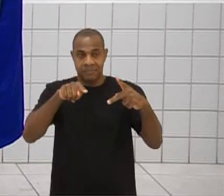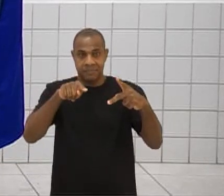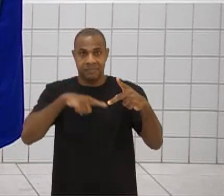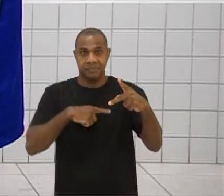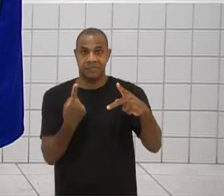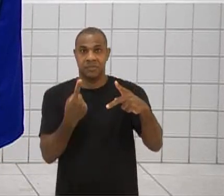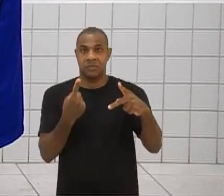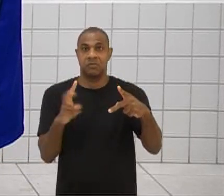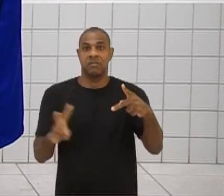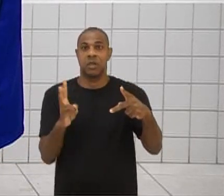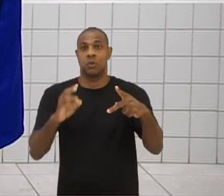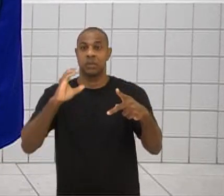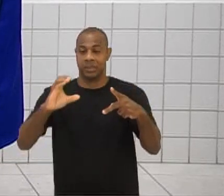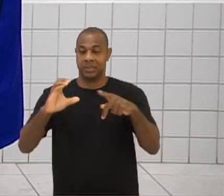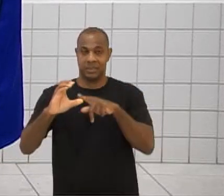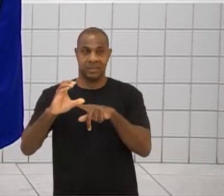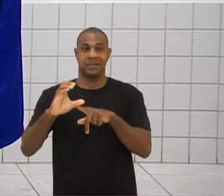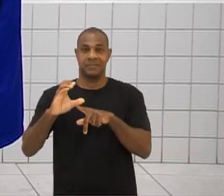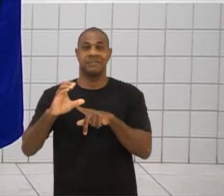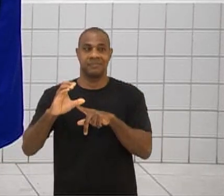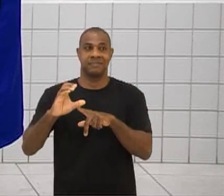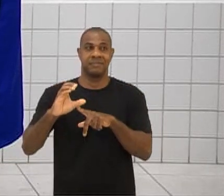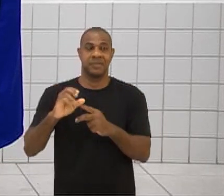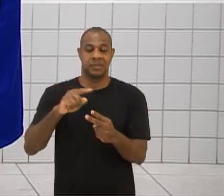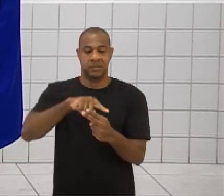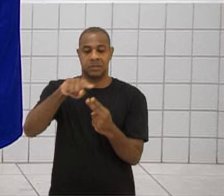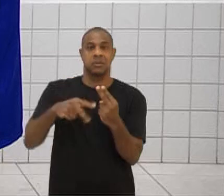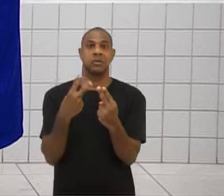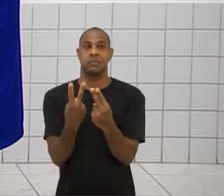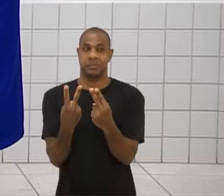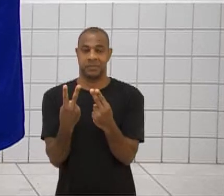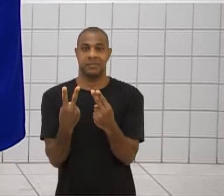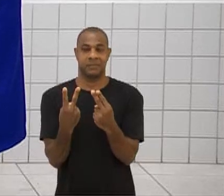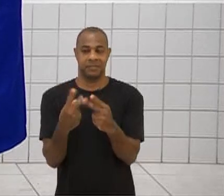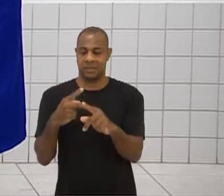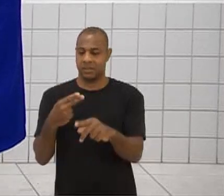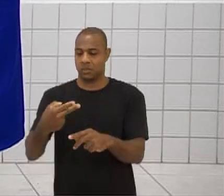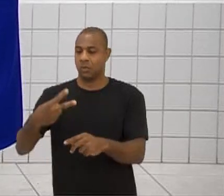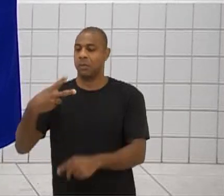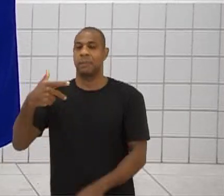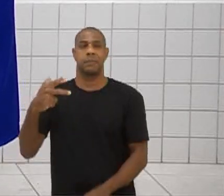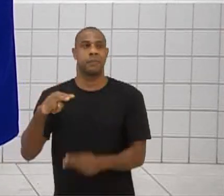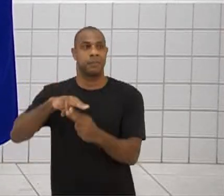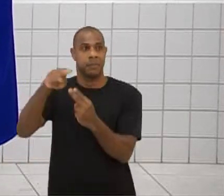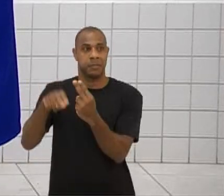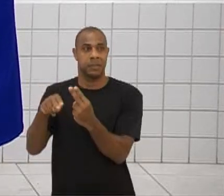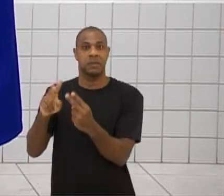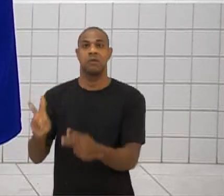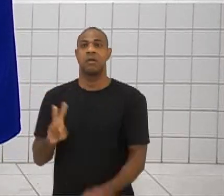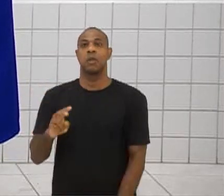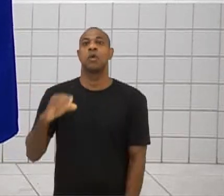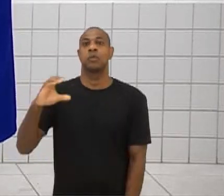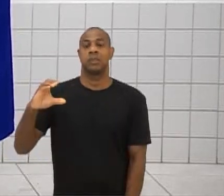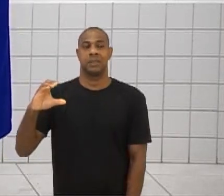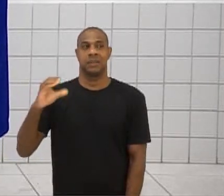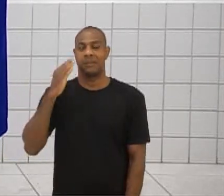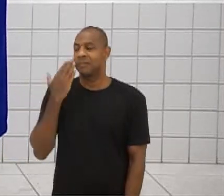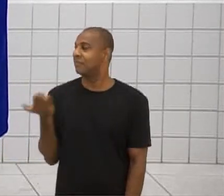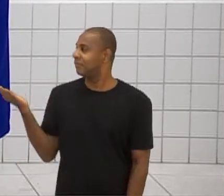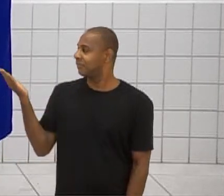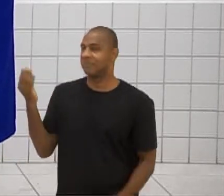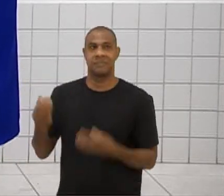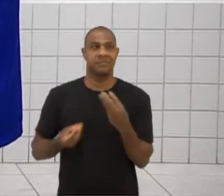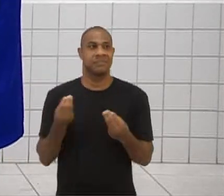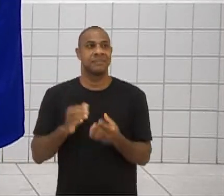tiro o valor do C. Se 2π sobre C é igual a π, eu tenho que o valor do C vai ser... Você voltou. Opa,